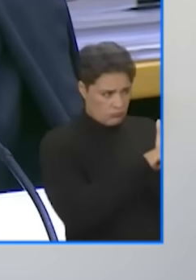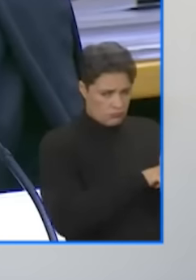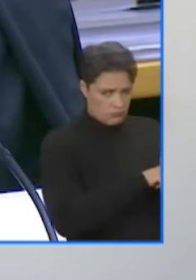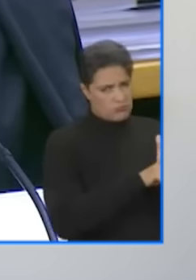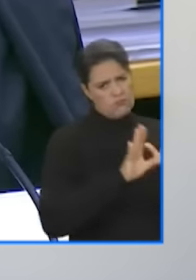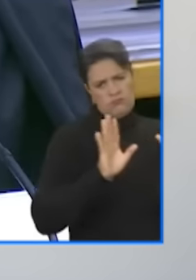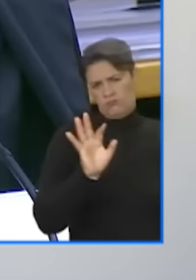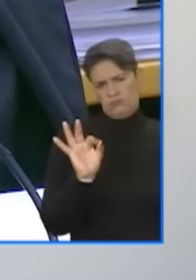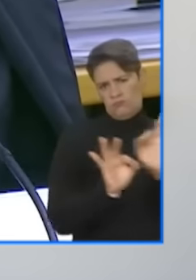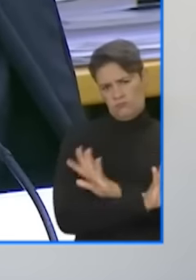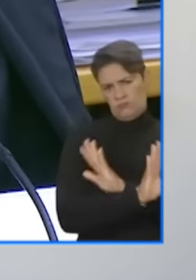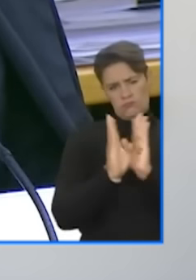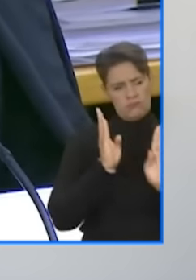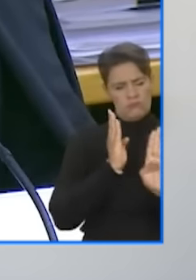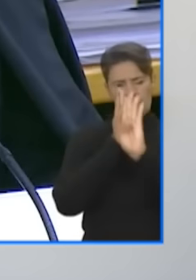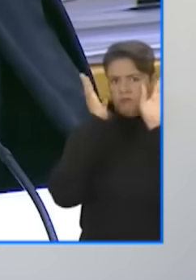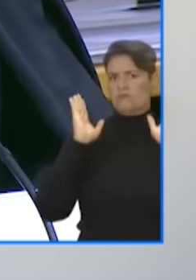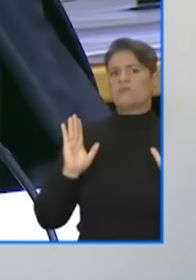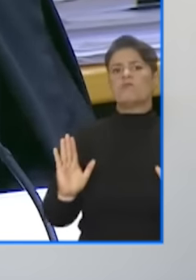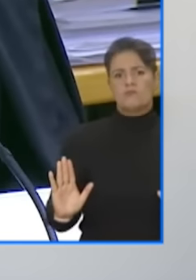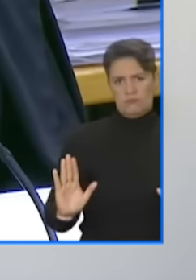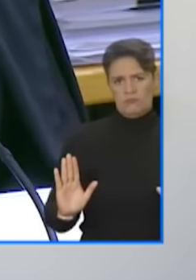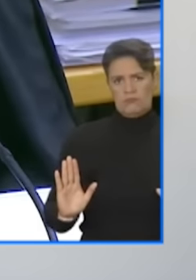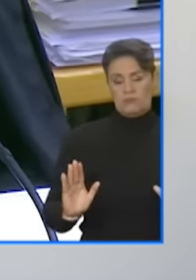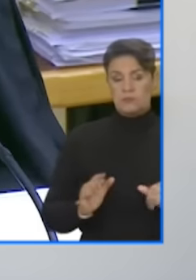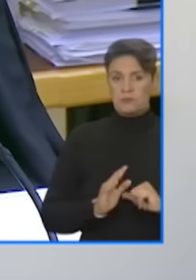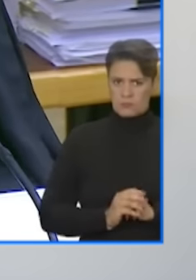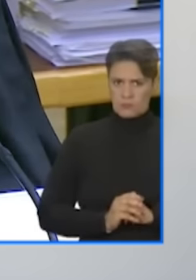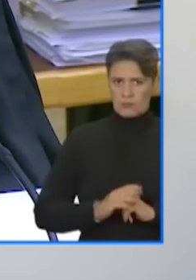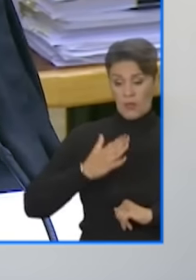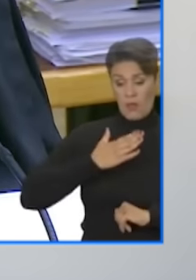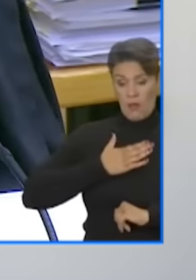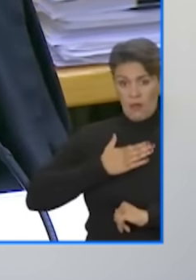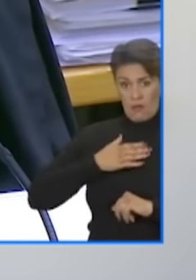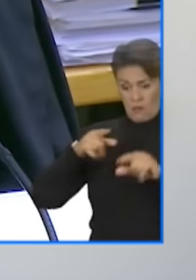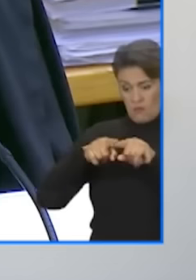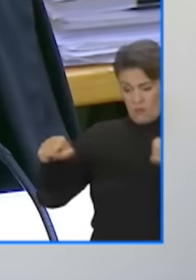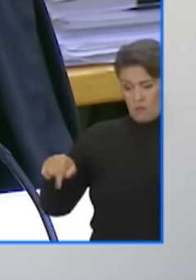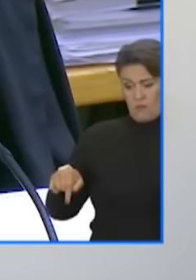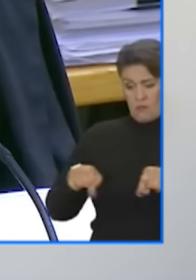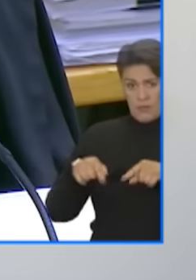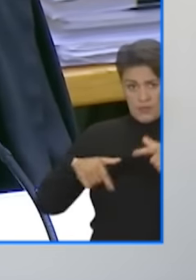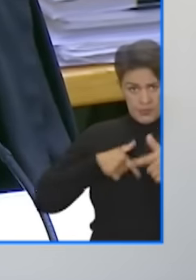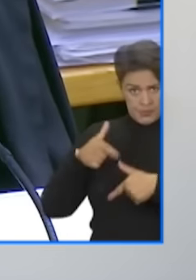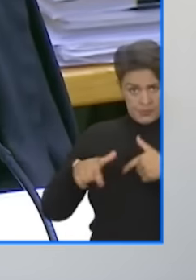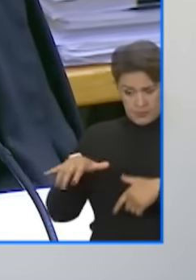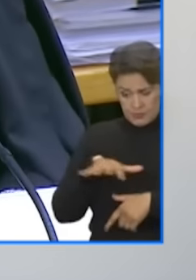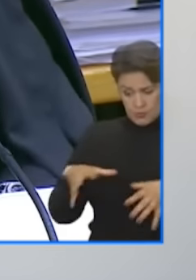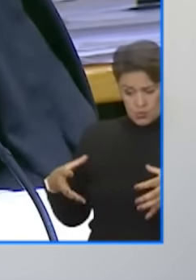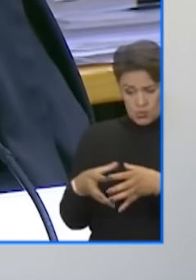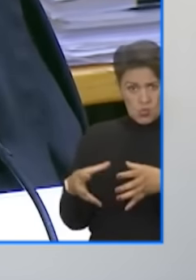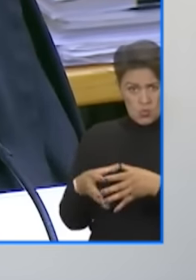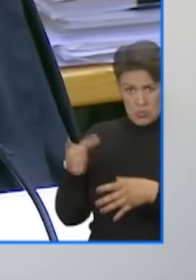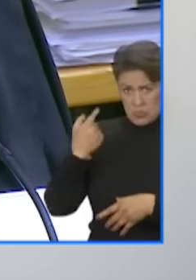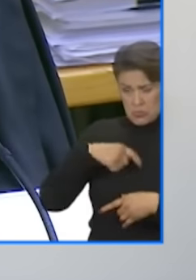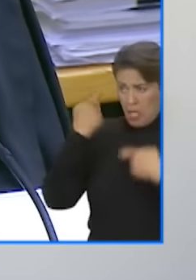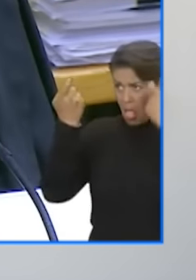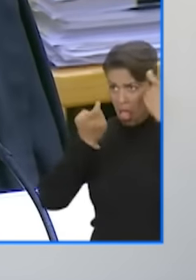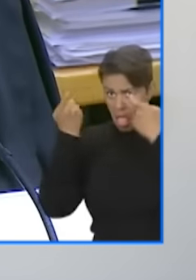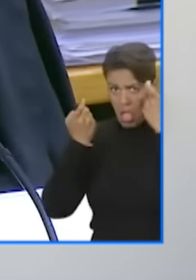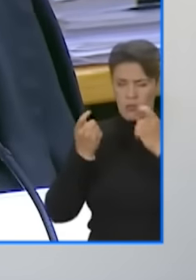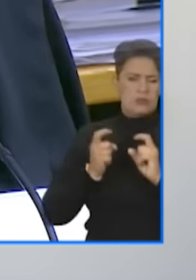na avaliação das pessoas com quem eu conversei rapidamente agora há pouco, disseram que dificilmente o Rodrigo Pacheco colocaria esse pedido em